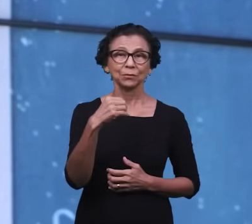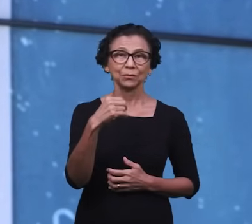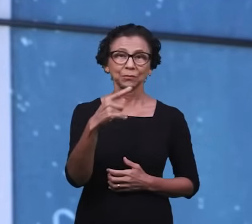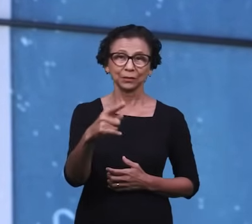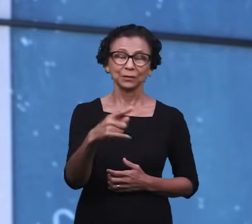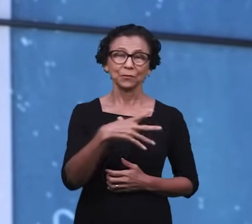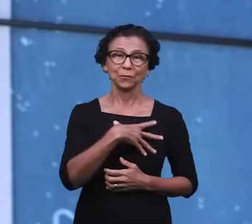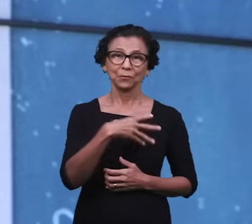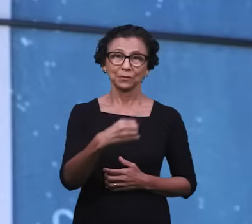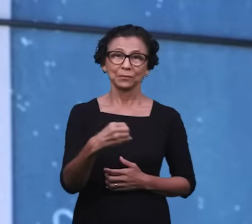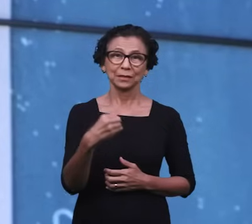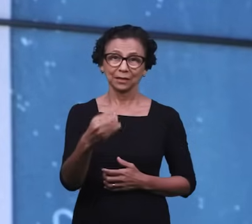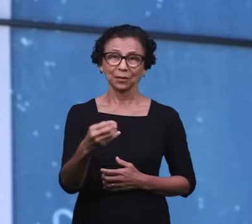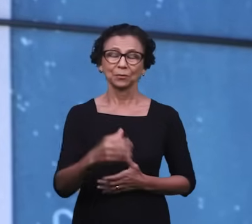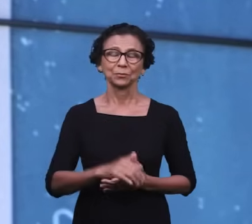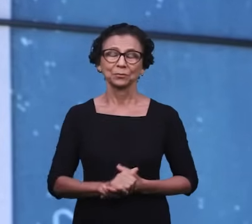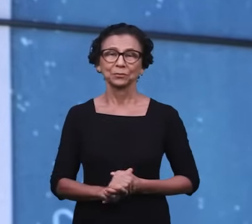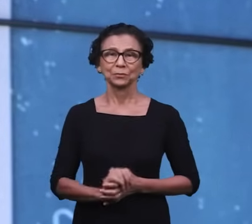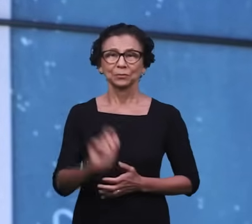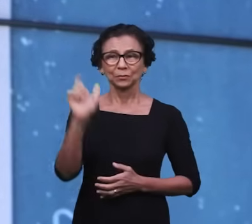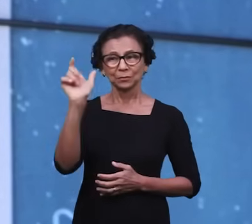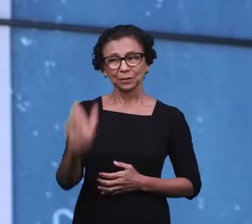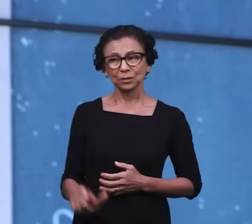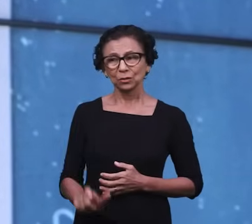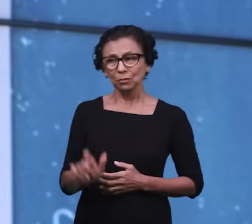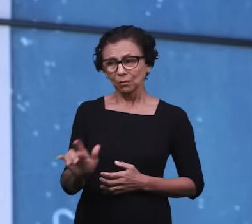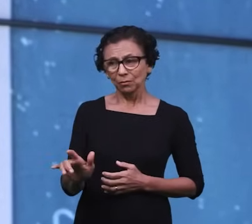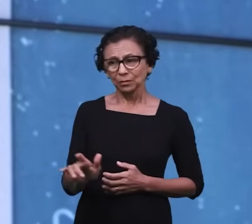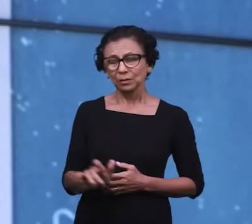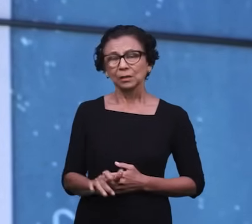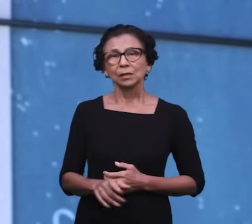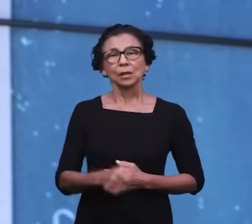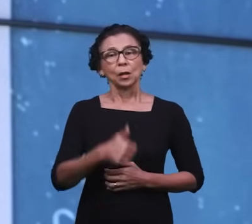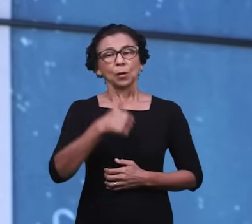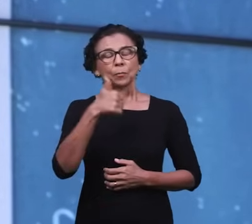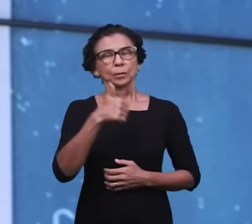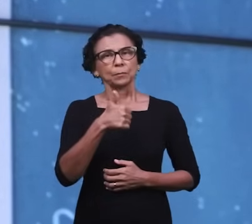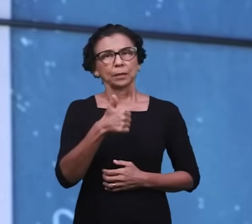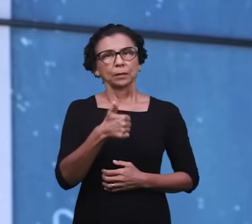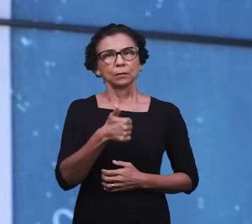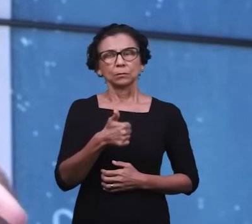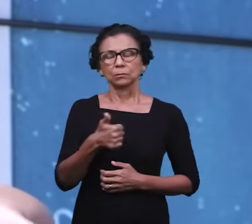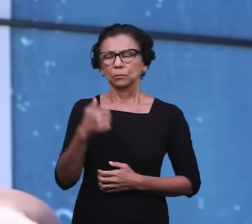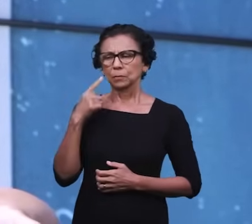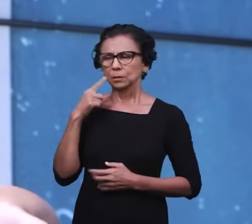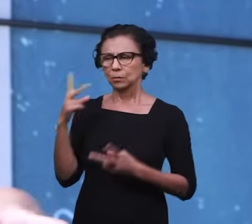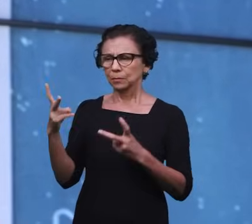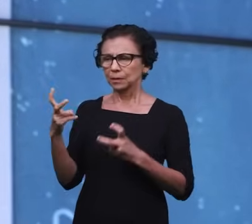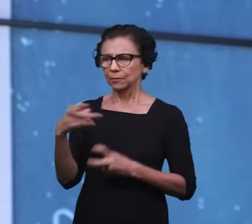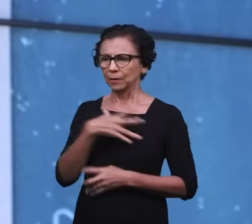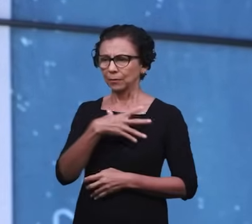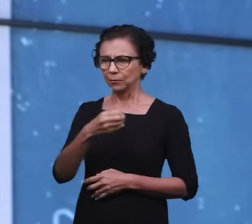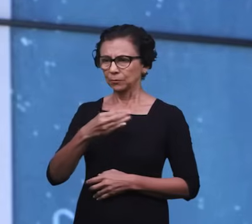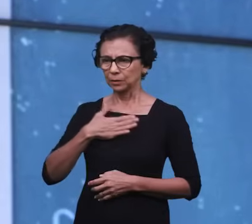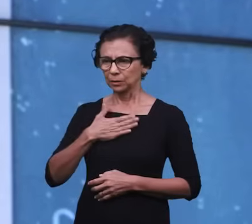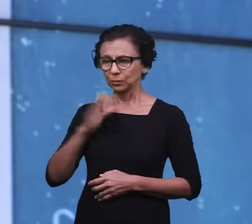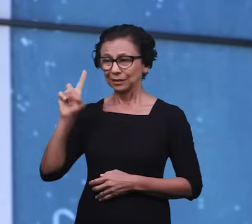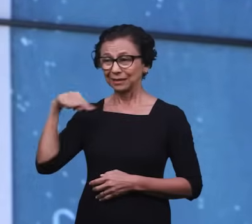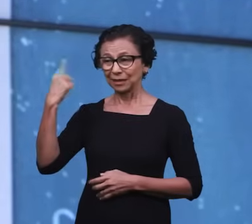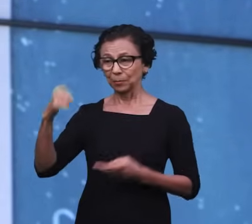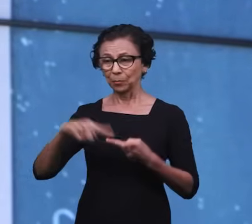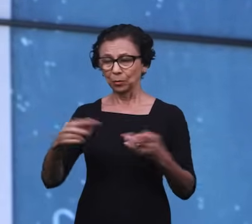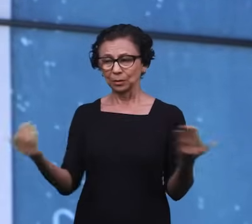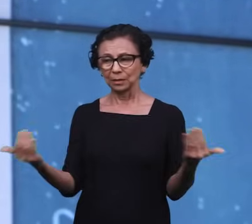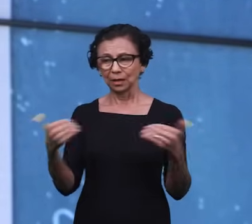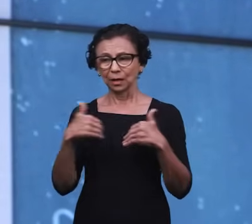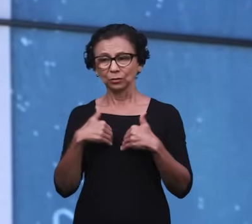processo para mim. Quando eu comecei a olhar primeiro o Pedro, primeiro o meu filho e depois o autismo, ele se desenvolveu